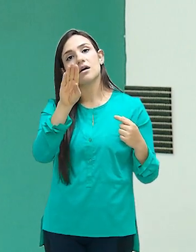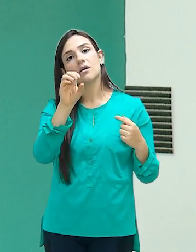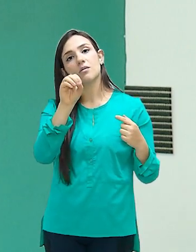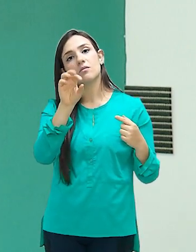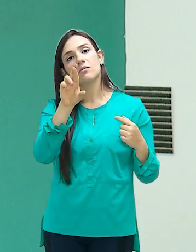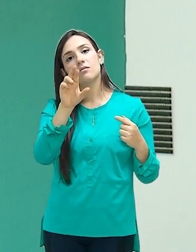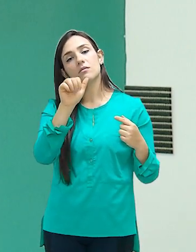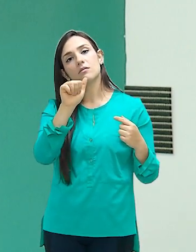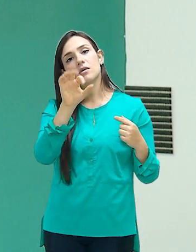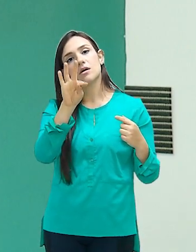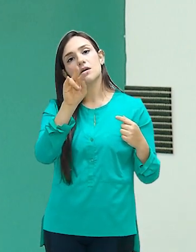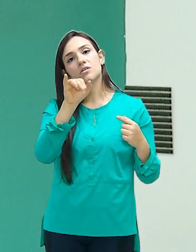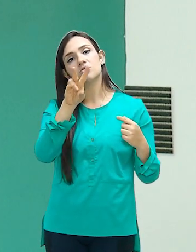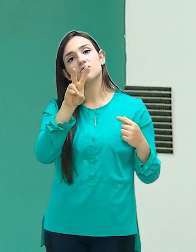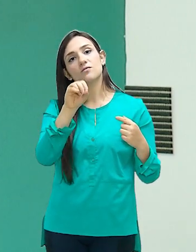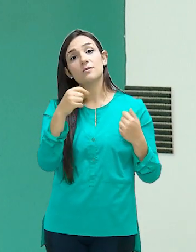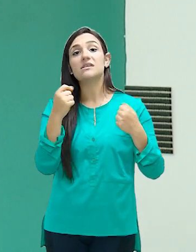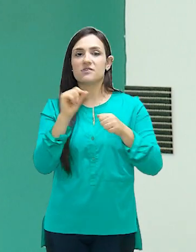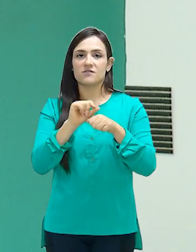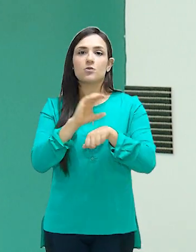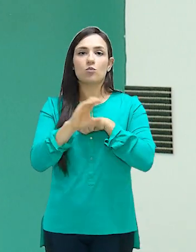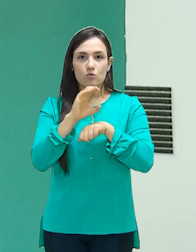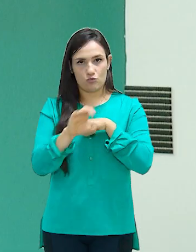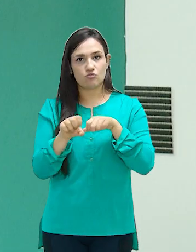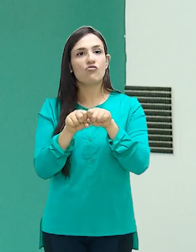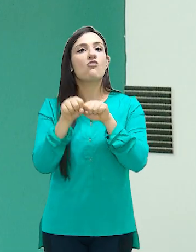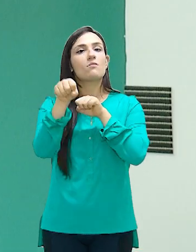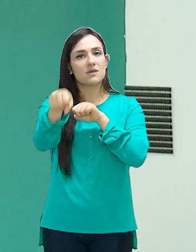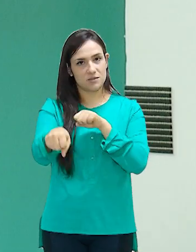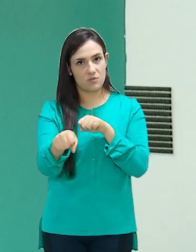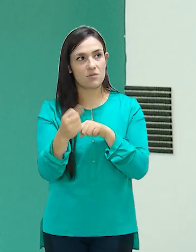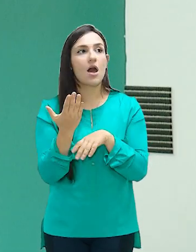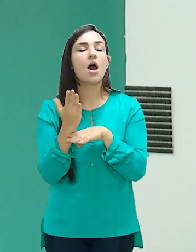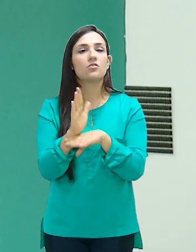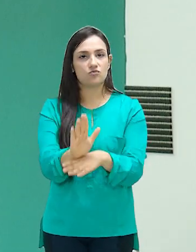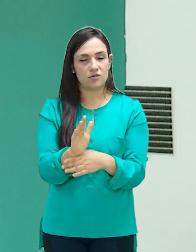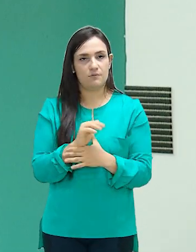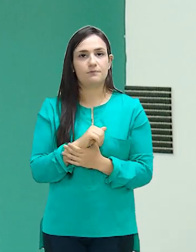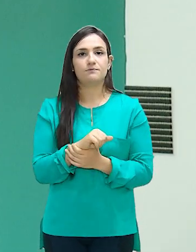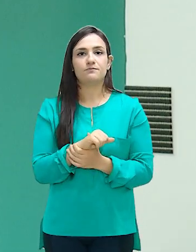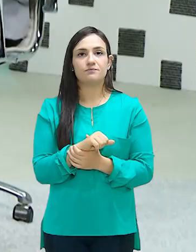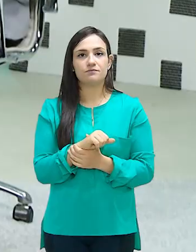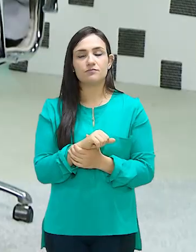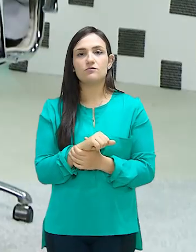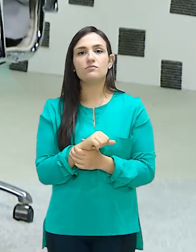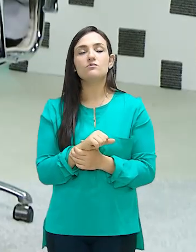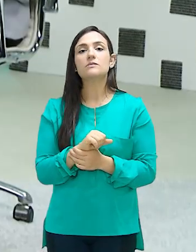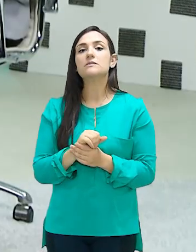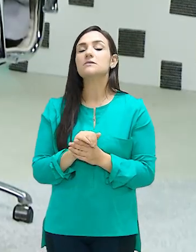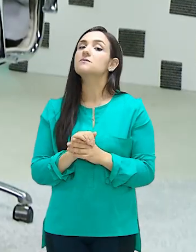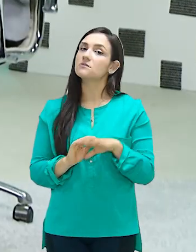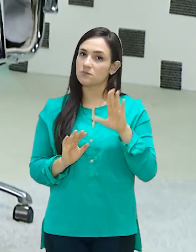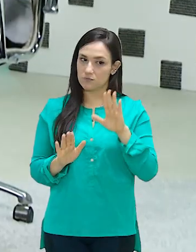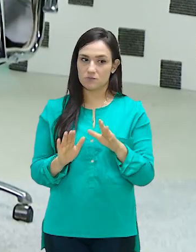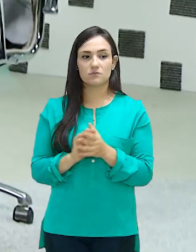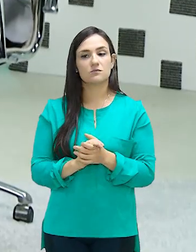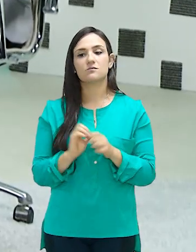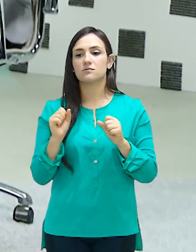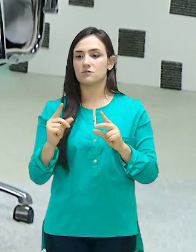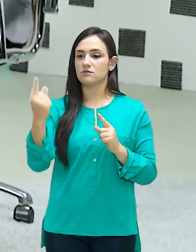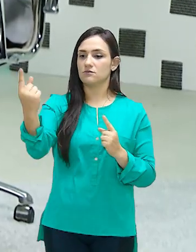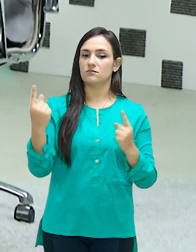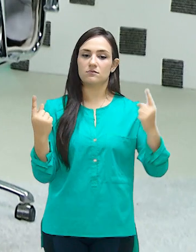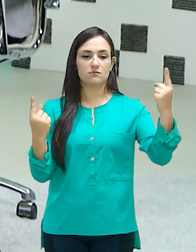de colaborativo, porque senão não funciona. E aí, o que acontece? Chama como o advogado